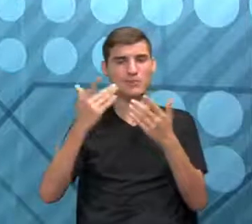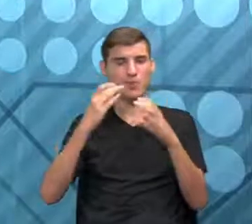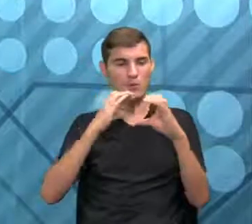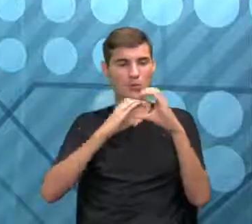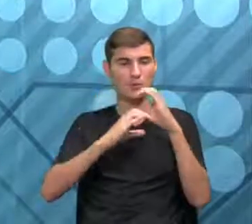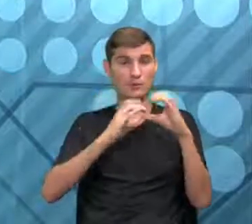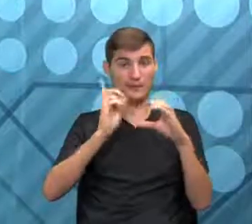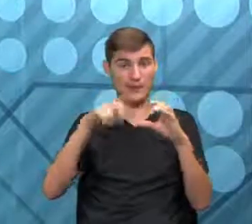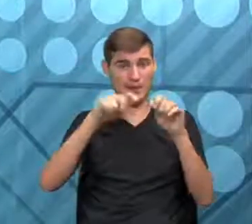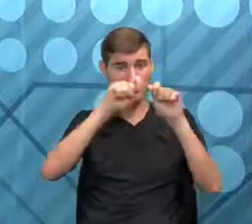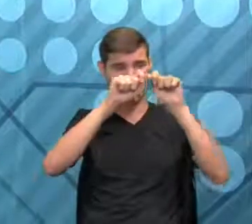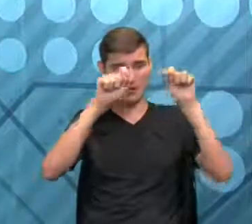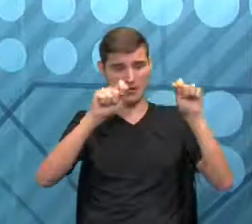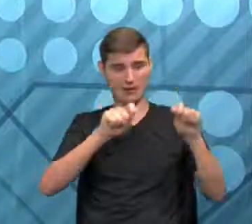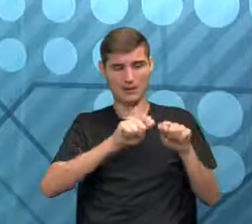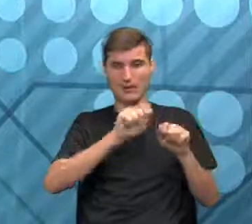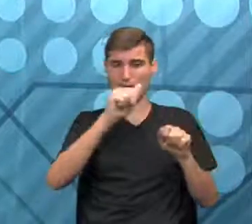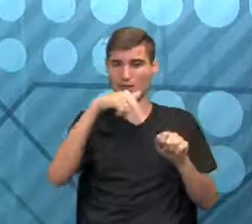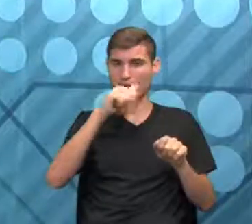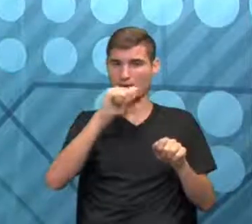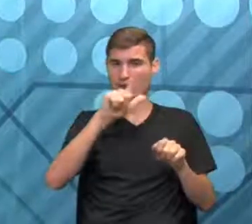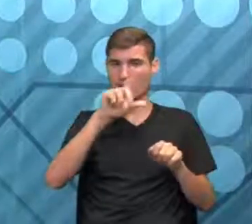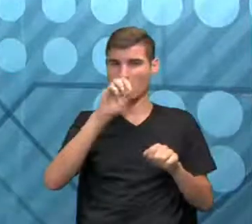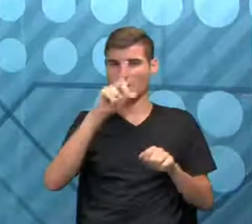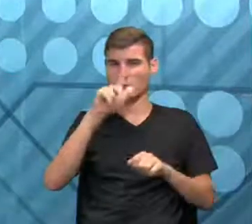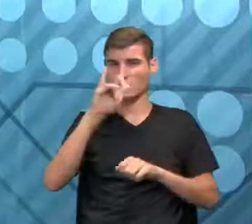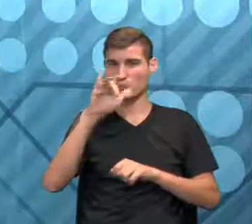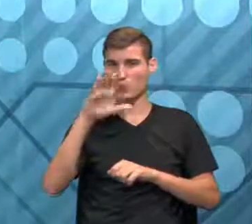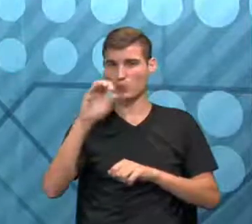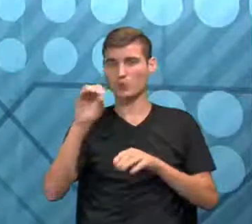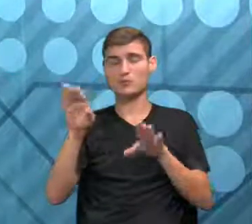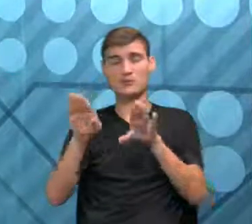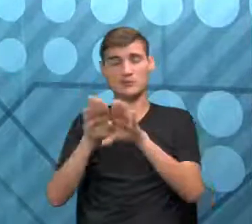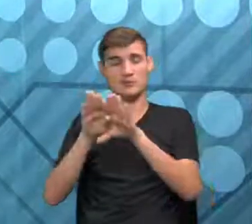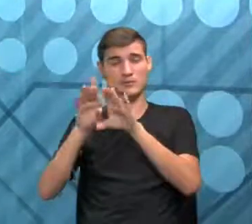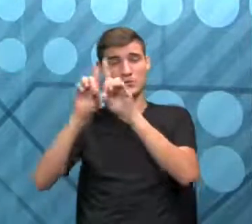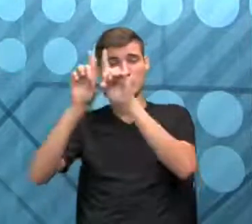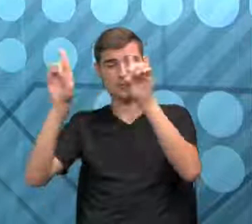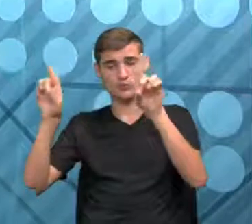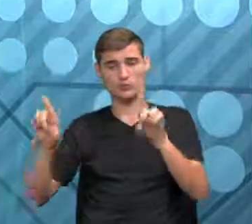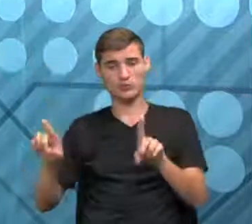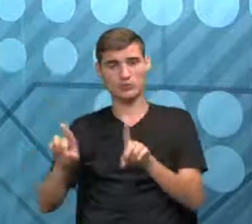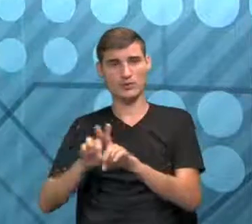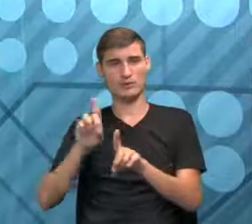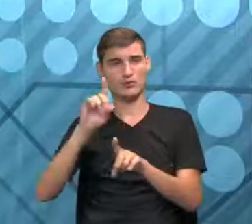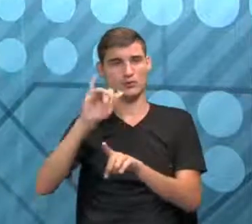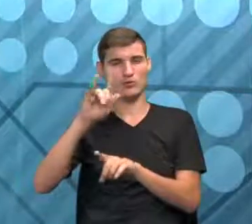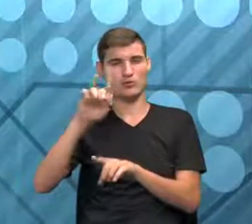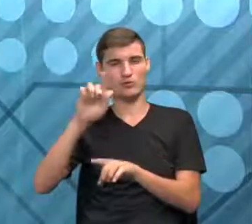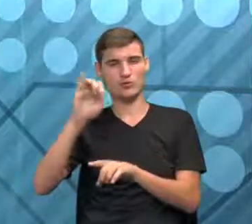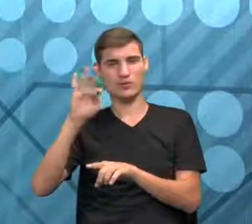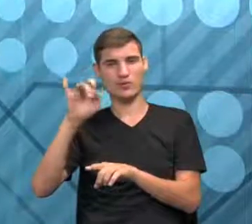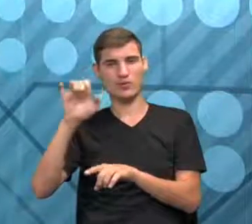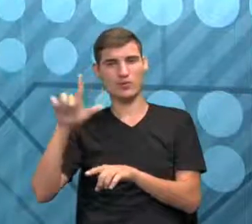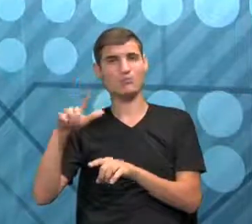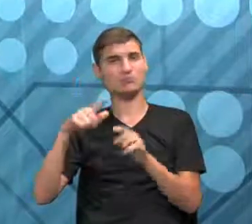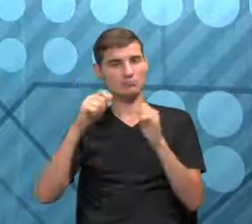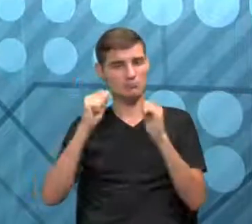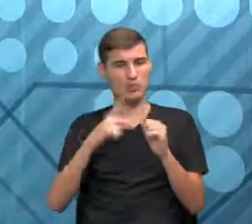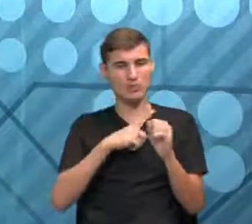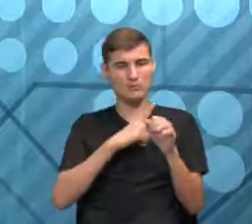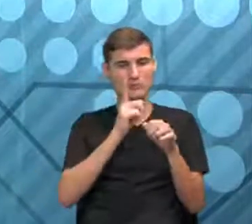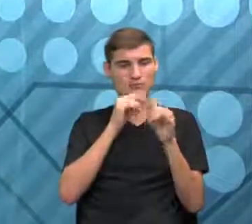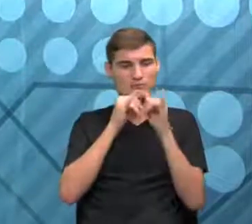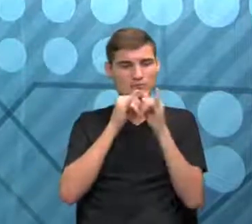Sinais analógicos e sinais digitais. Então, eu posso ter, por exemplo, uma portadora analógica e posso ter um sinal, uma